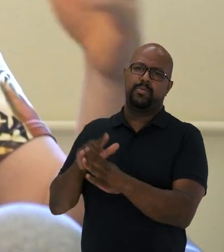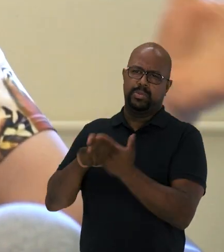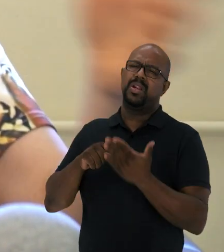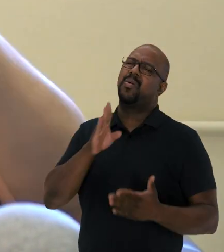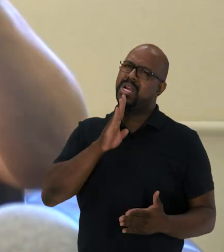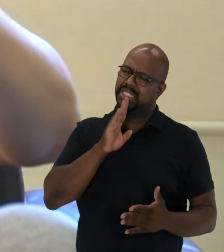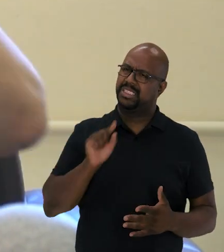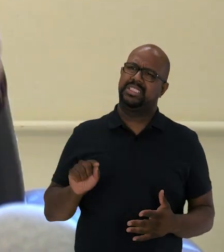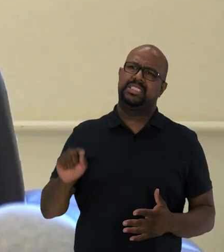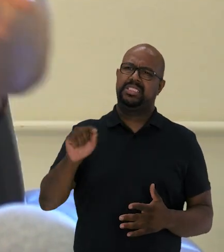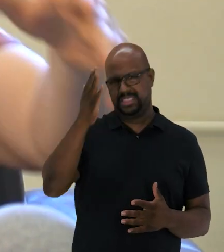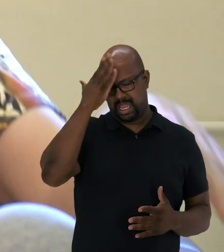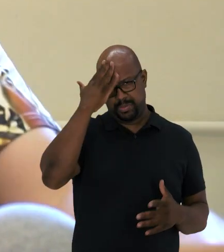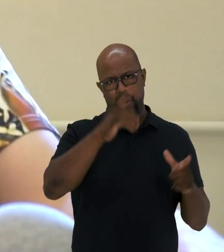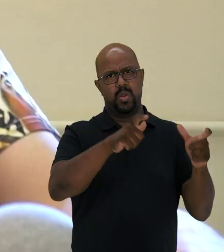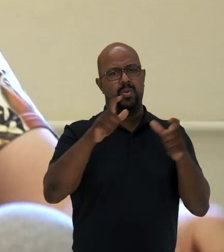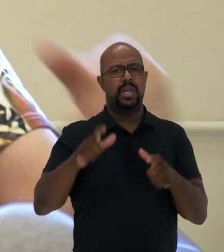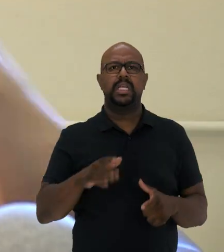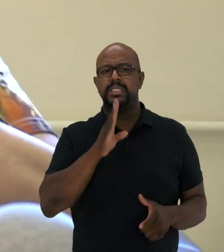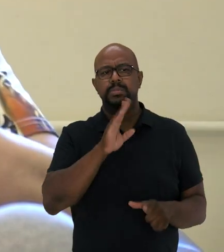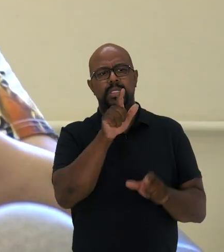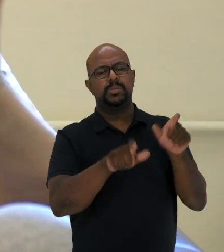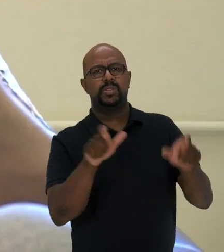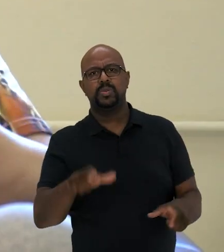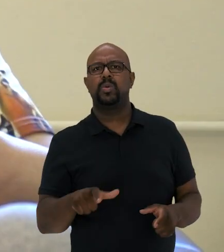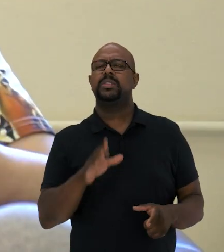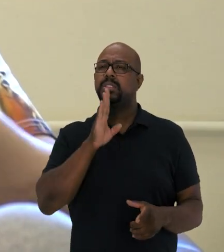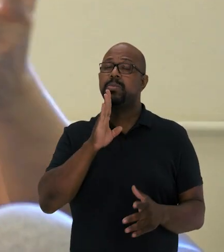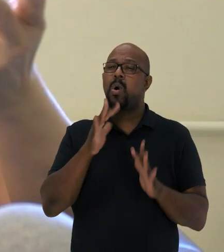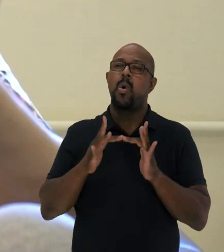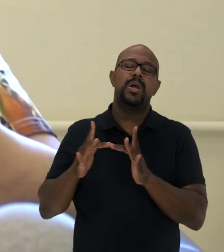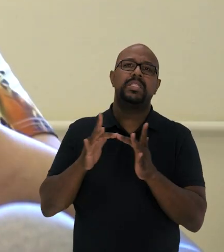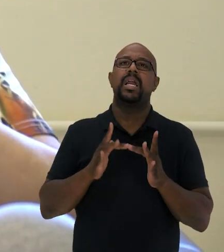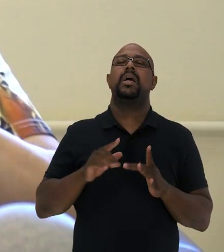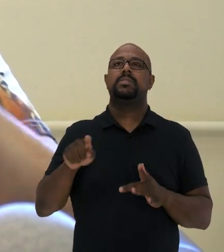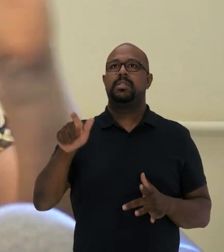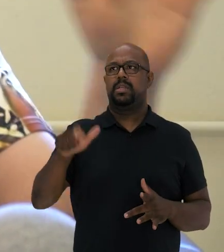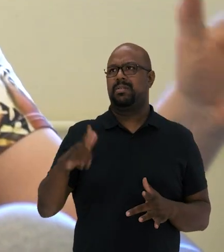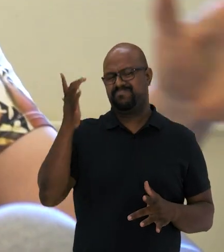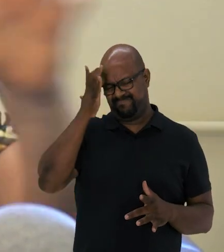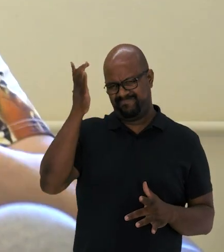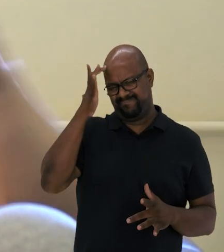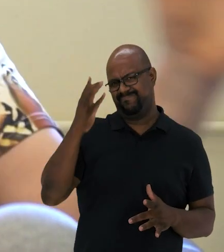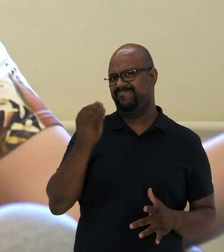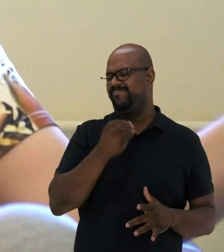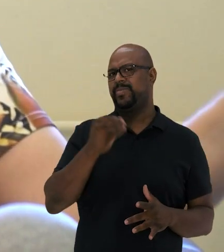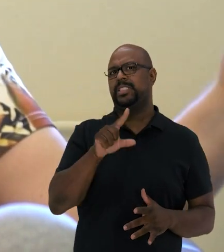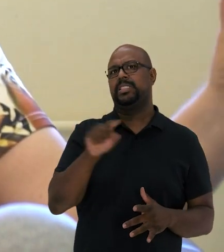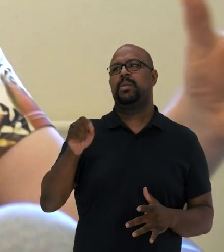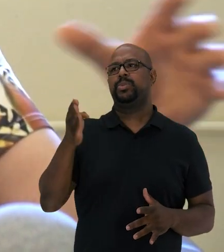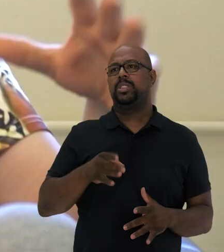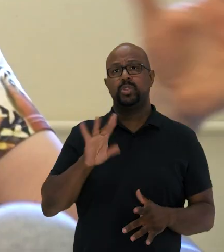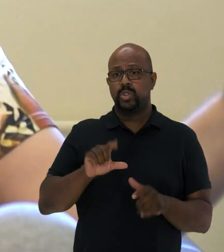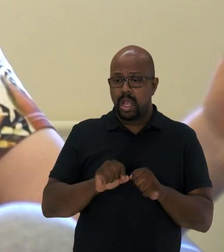apresentou. Ele conhecia os afloramentos, ele sabia os lugares, ele sabia as pessoas, ele sabia os contatos, era um facilitador